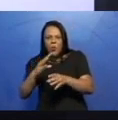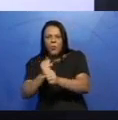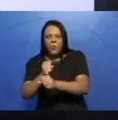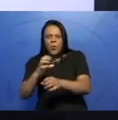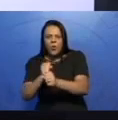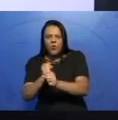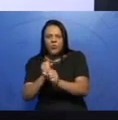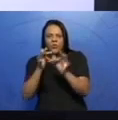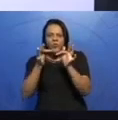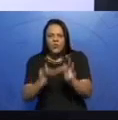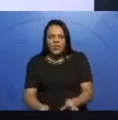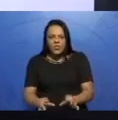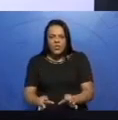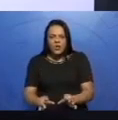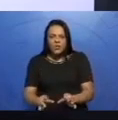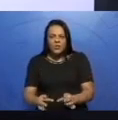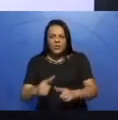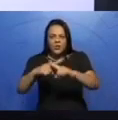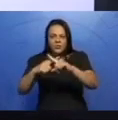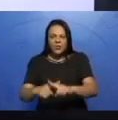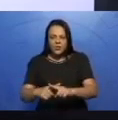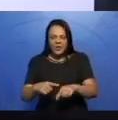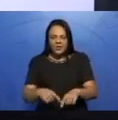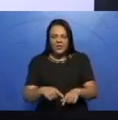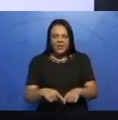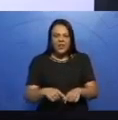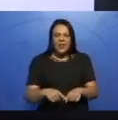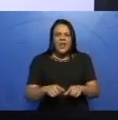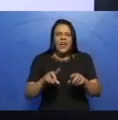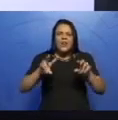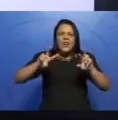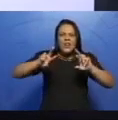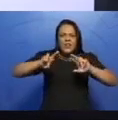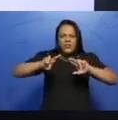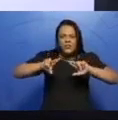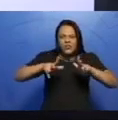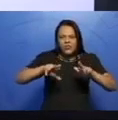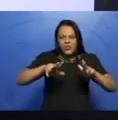uma ênfase para mostrar o juízo